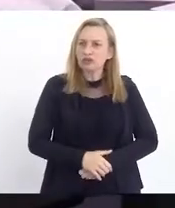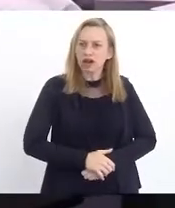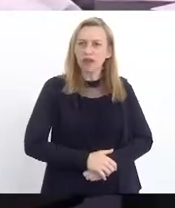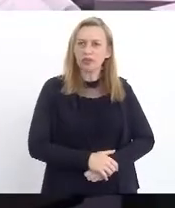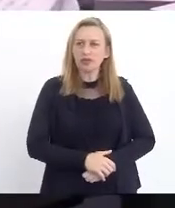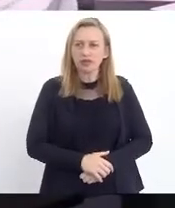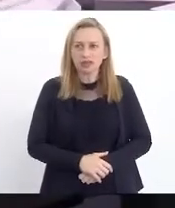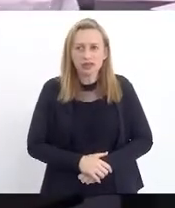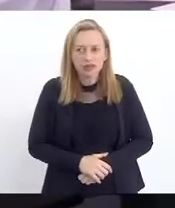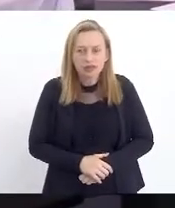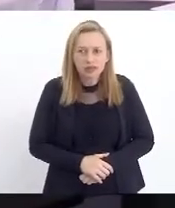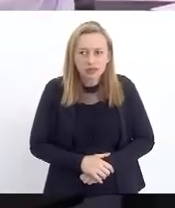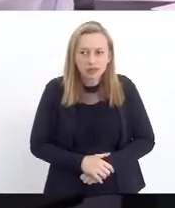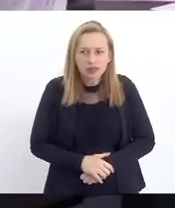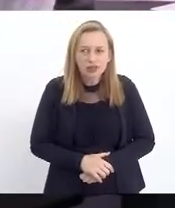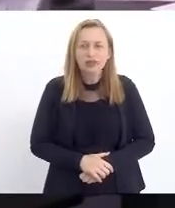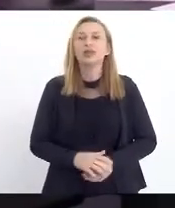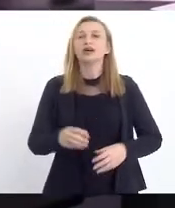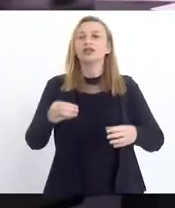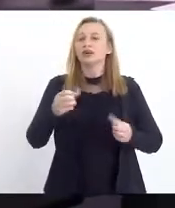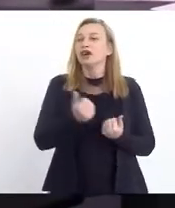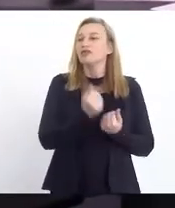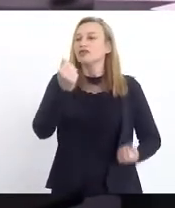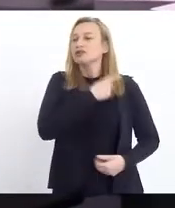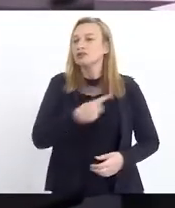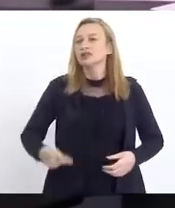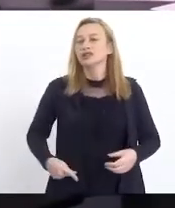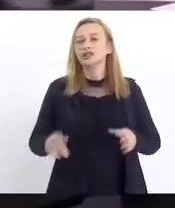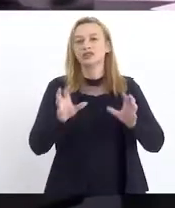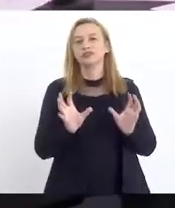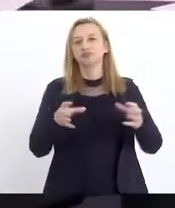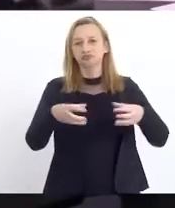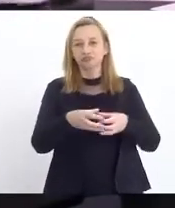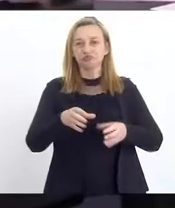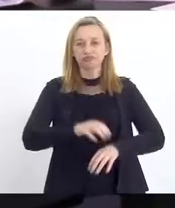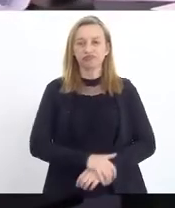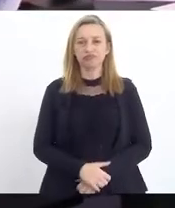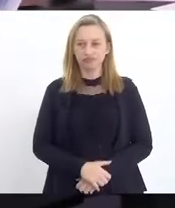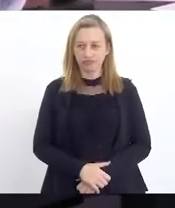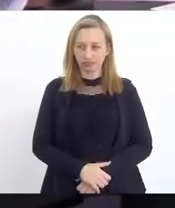mesa, já que ele é vice-presidente desta comissão.